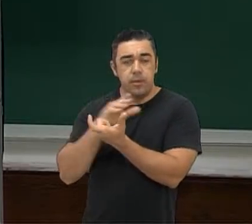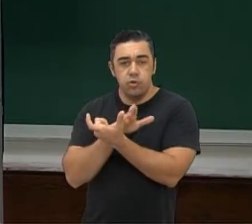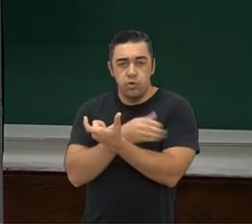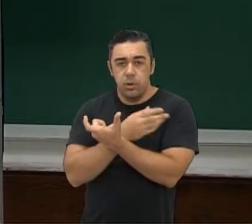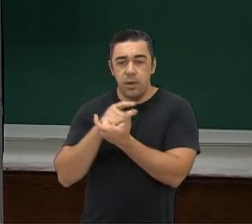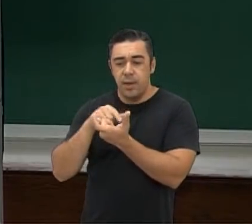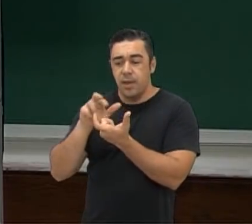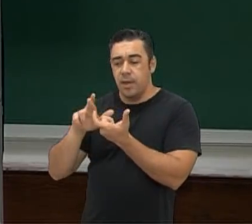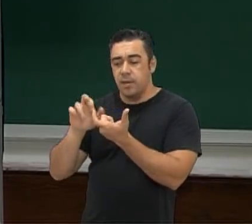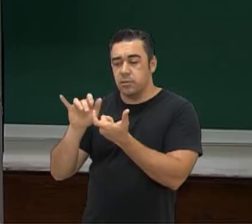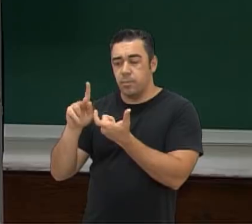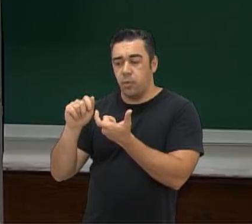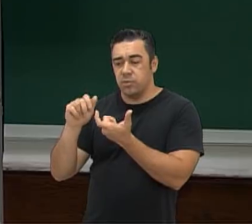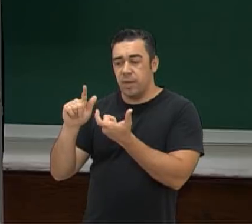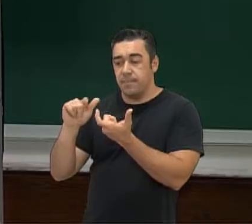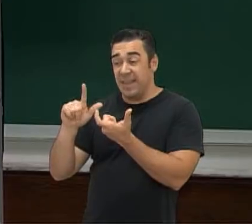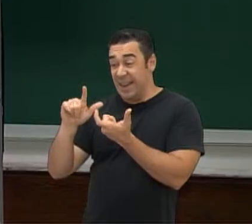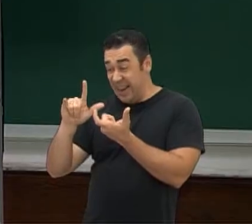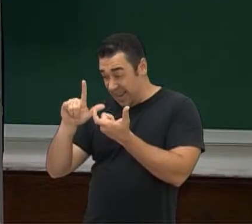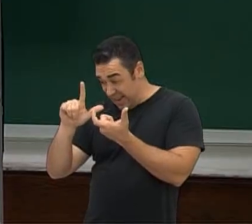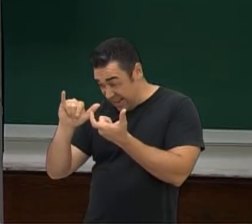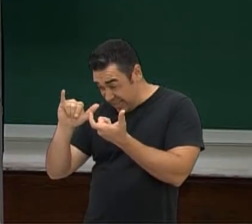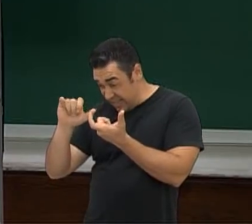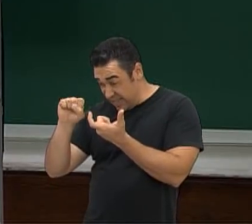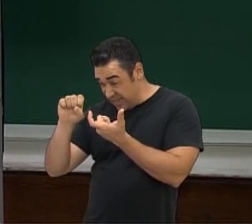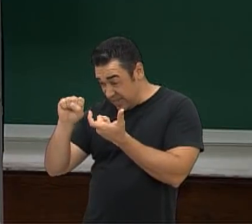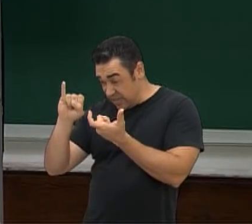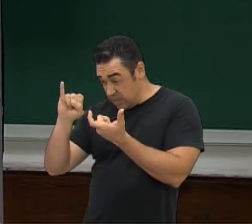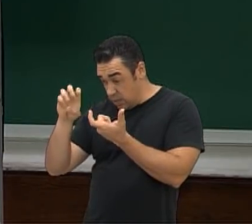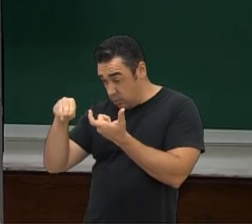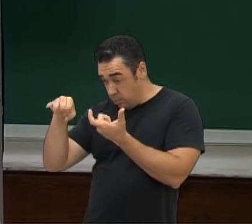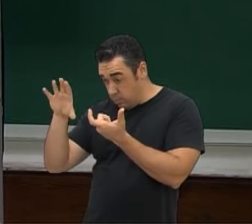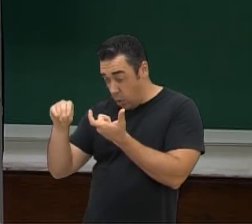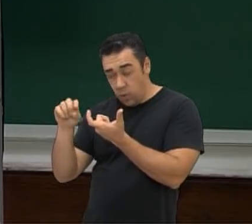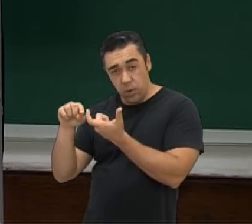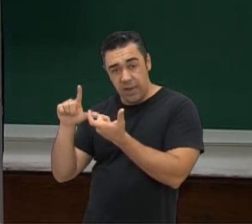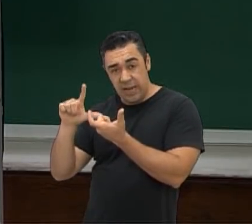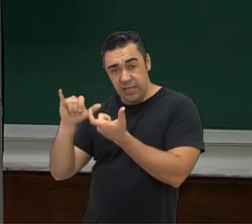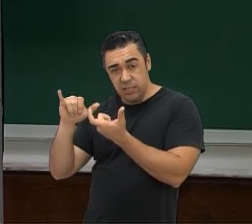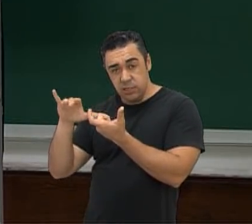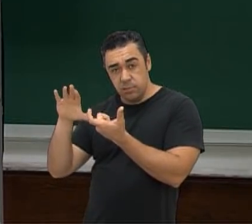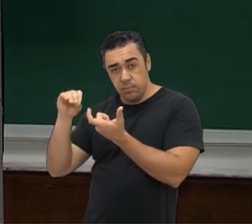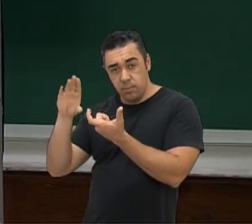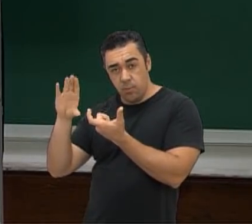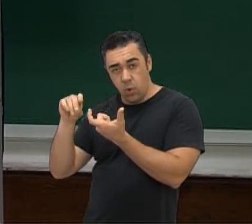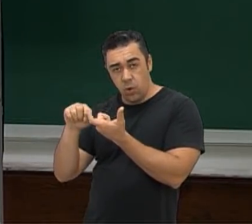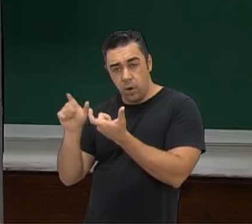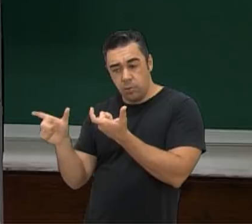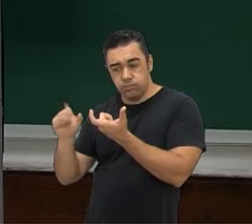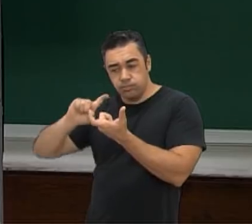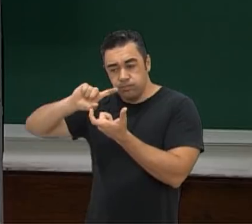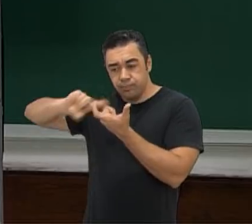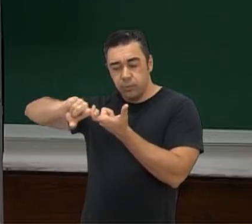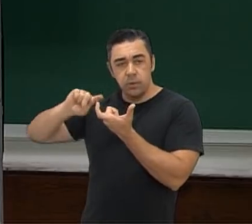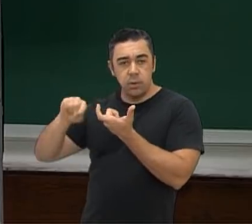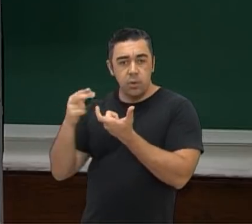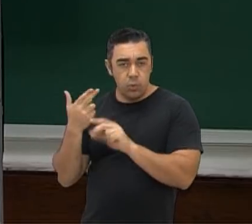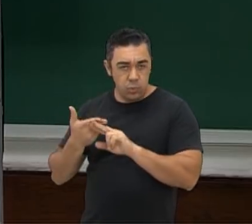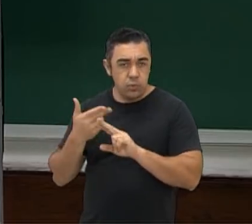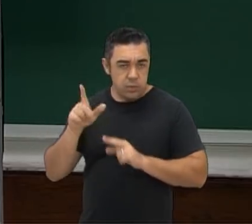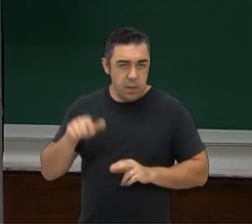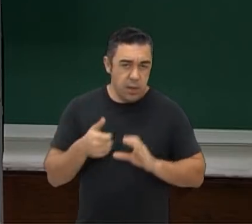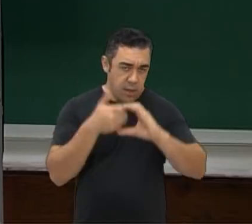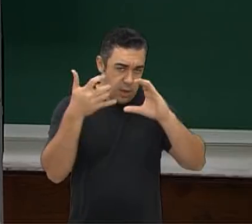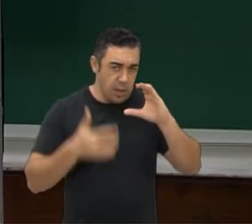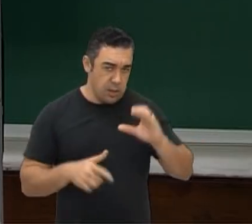responsabilíssima ou responsabilíssimo. Né? E por aí vai. Então, a gente tem esses sufixos aí sendo utilizados para